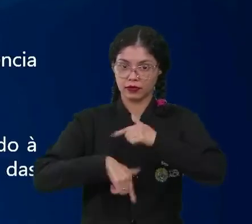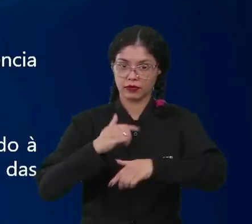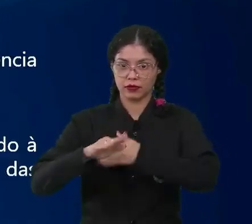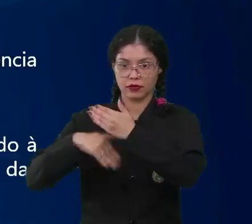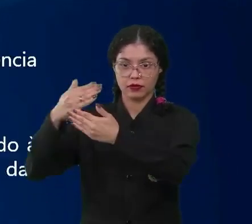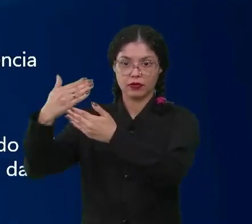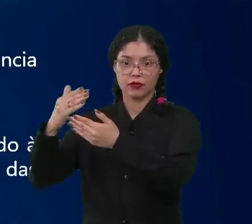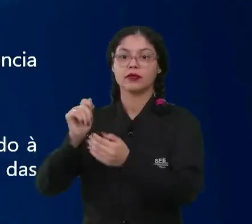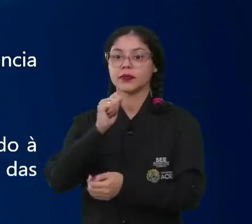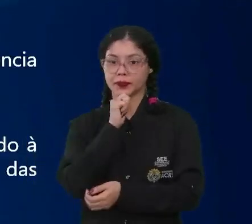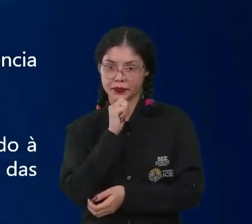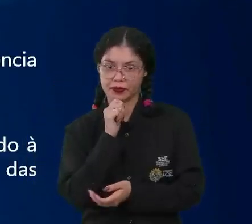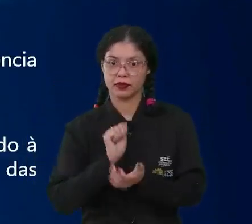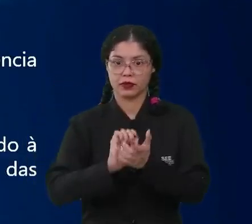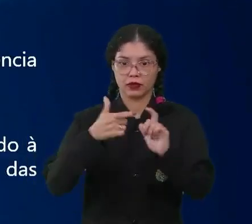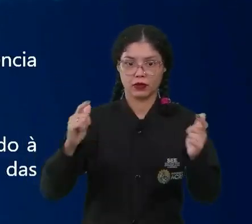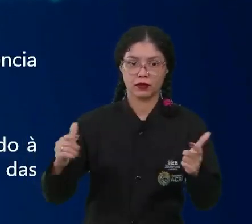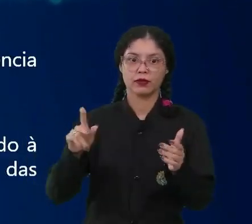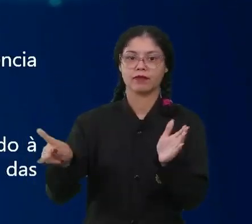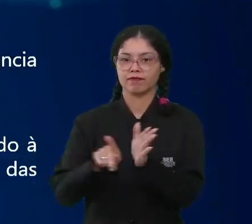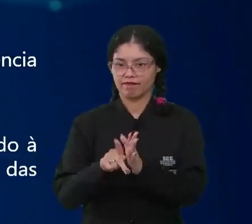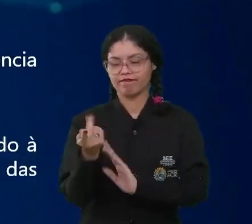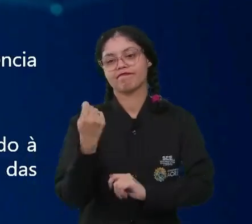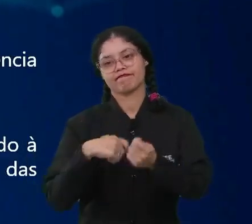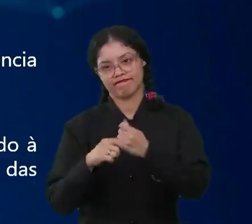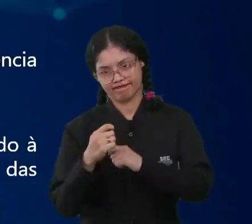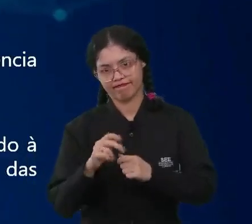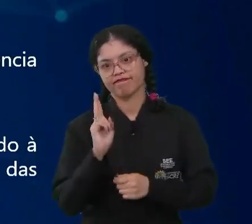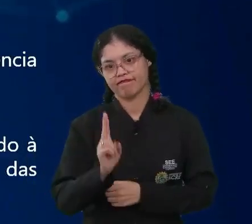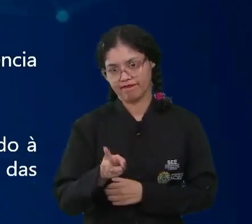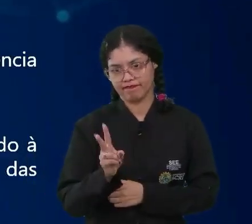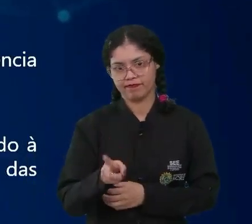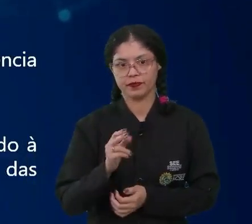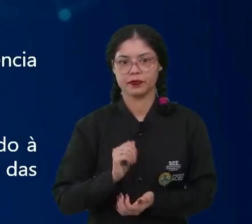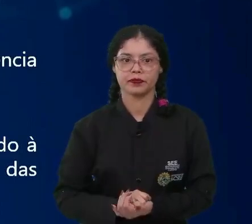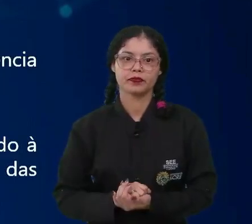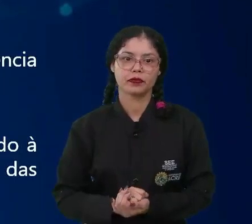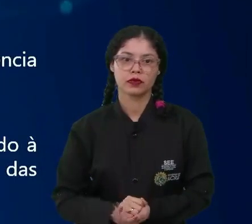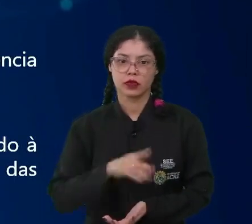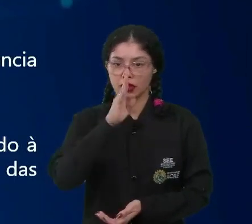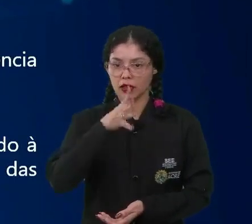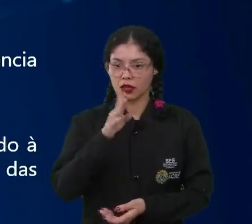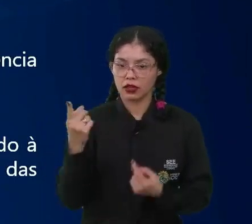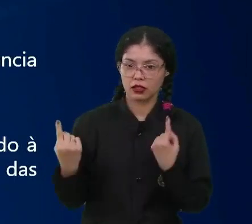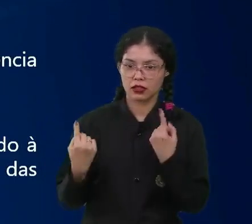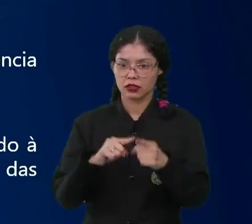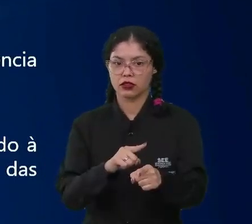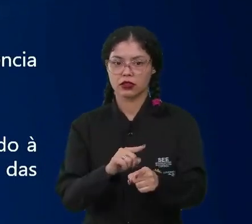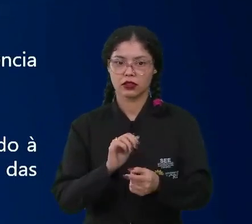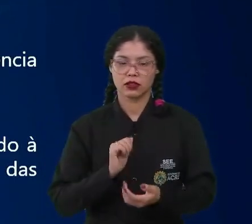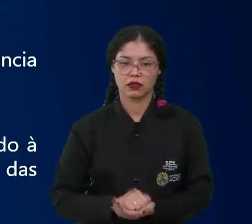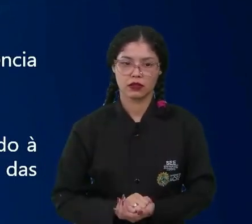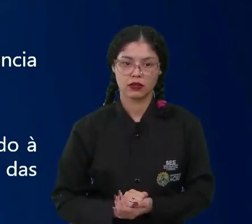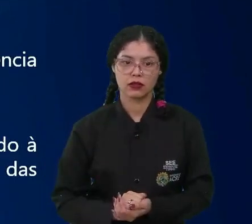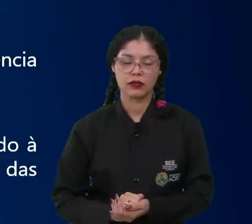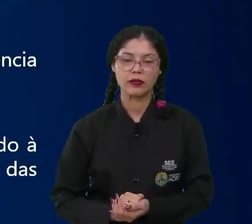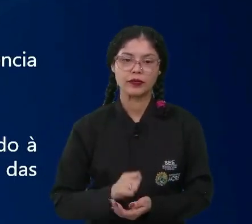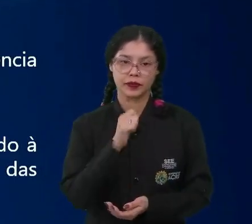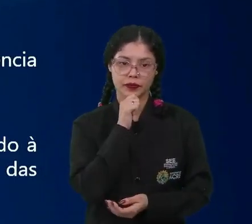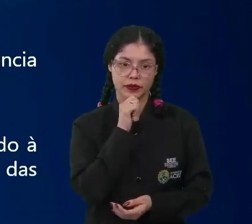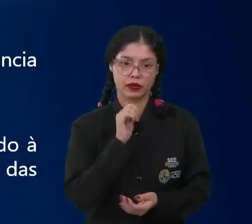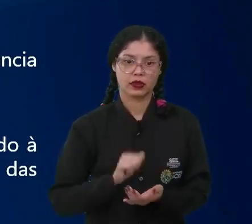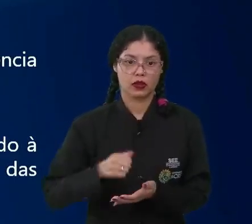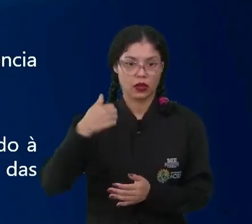nos países em desenvolvimento, mas o aumento aí da dependência econômica. Por último, algumas críticas e desafios: